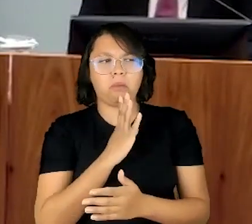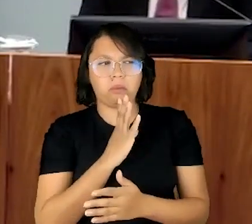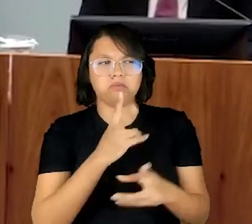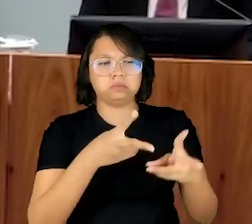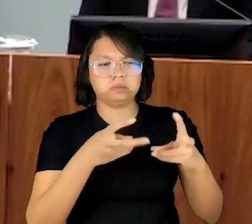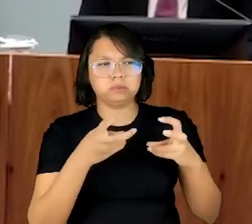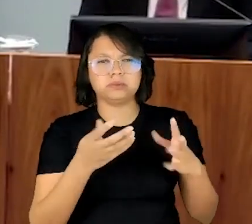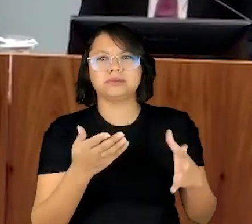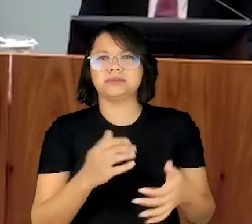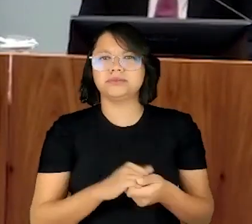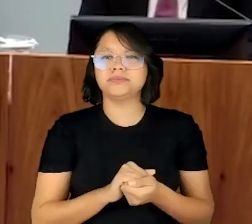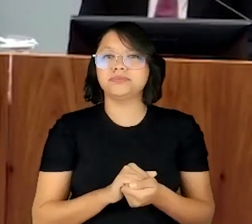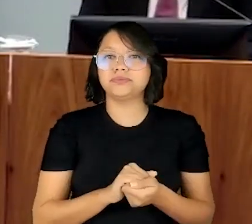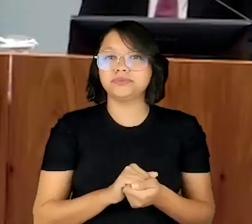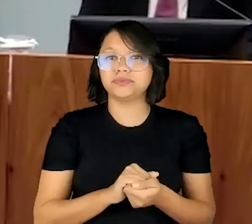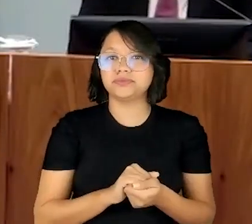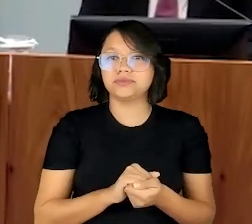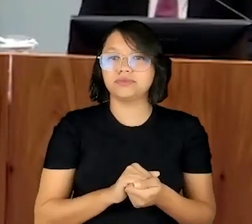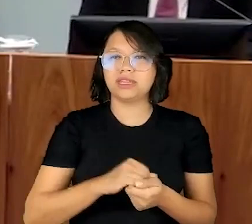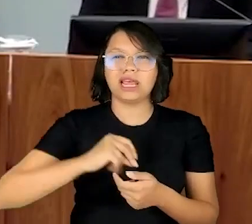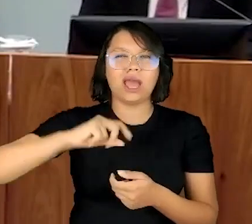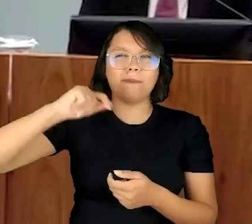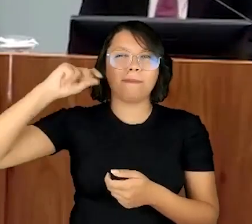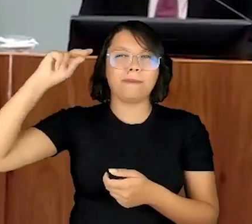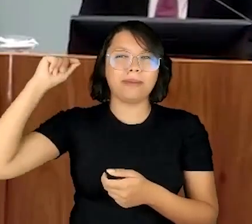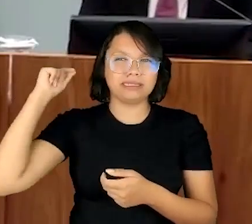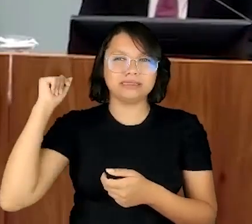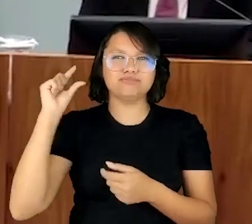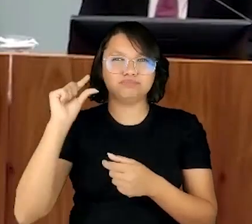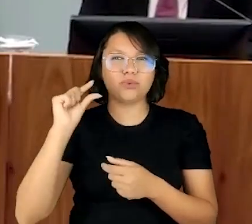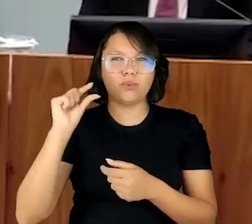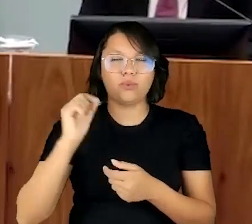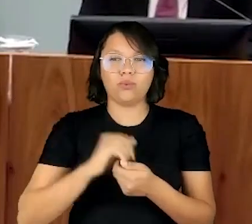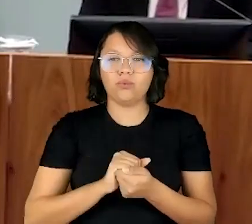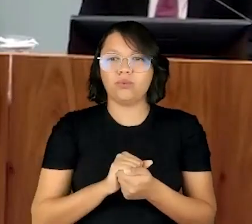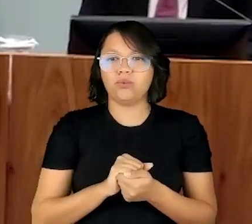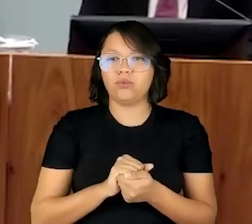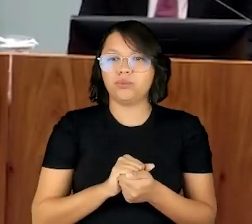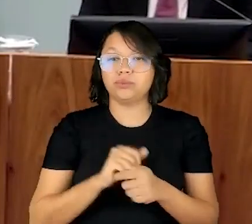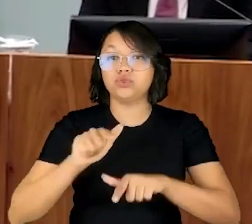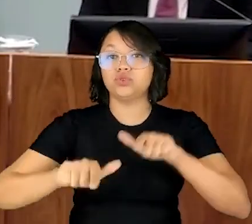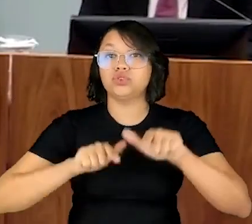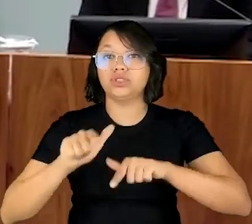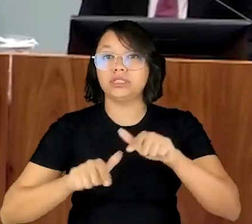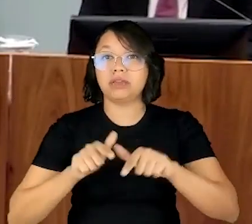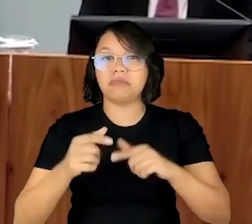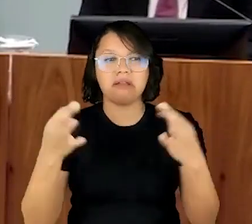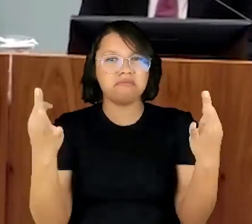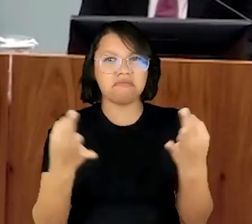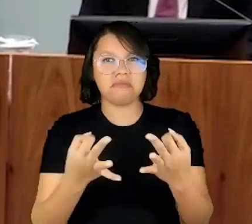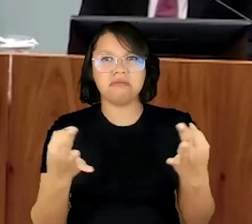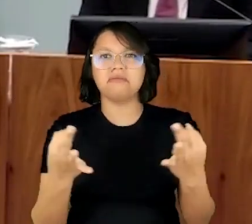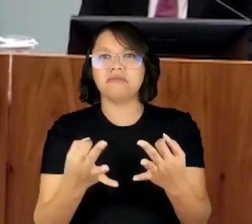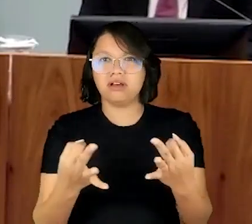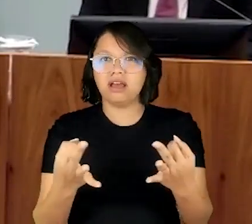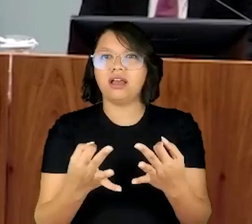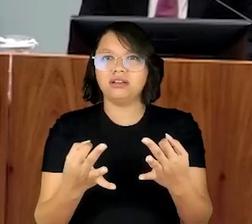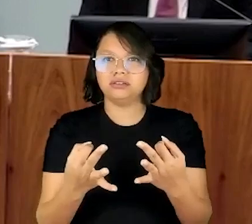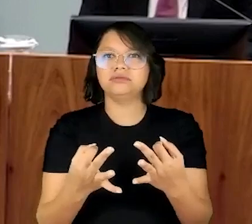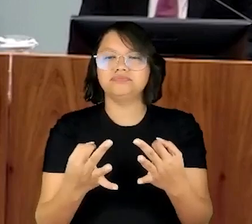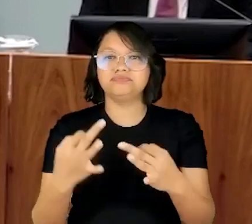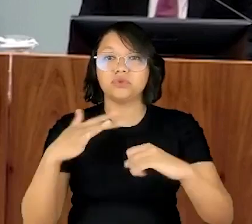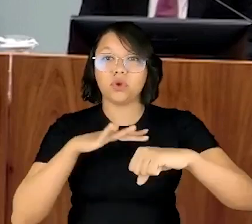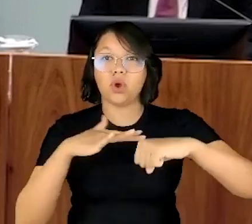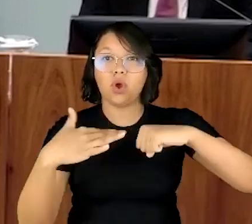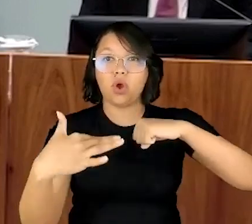e num passado muito recente, de atuação exemplar no combate da